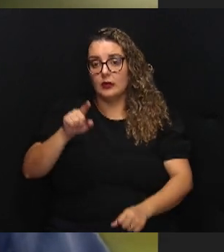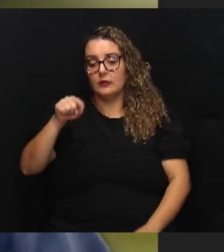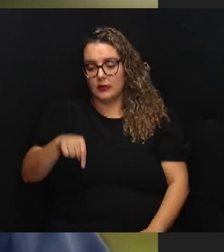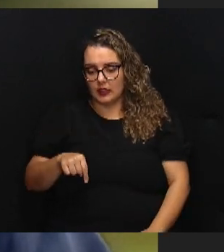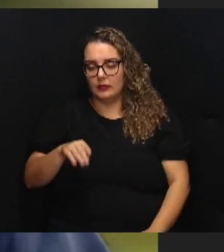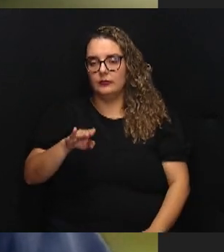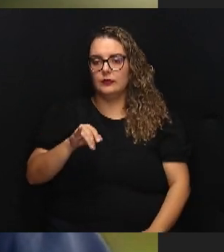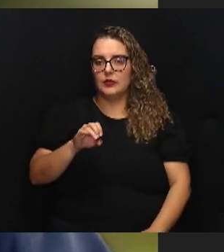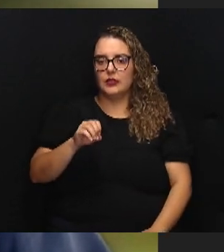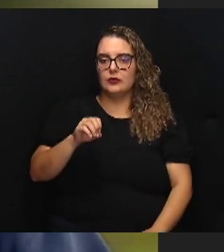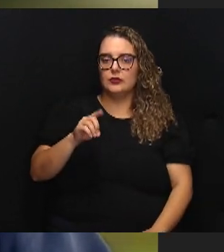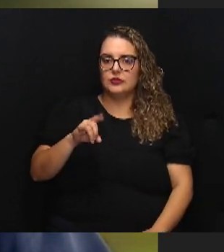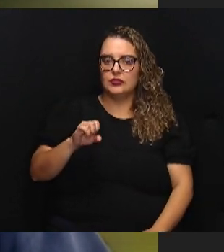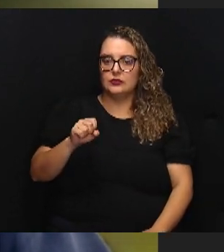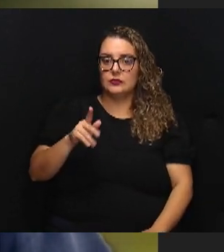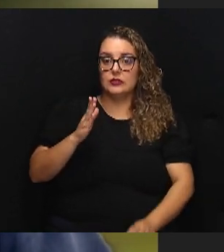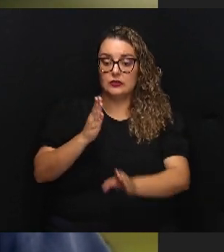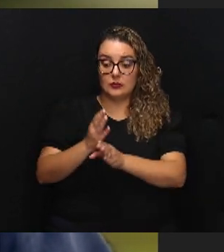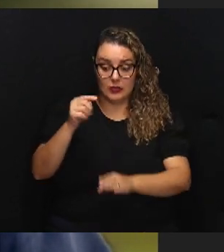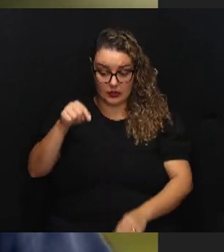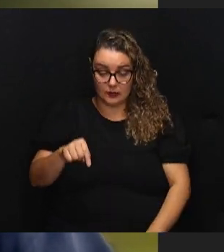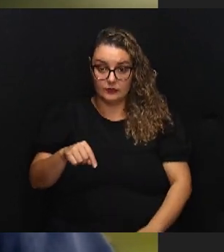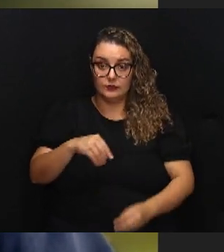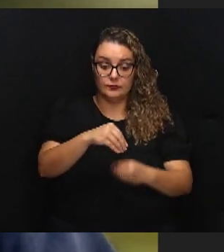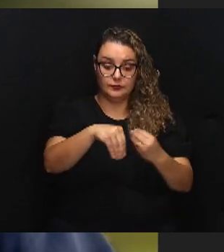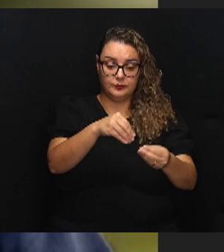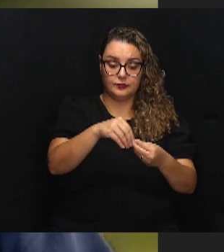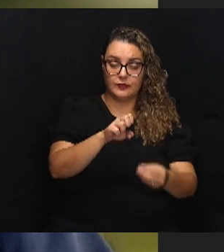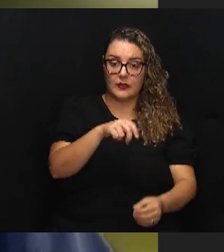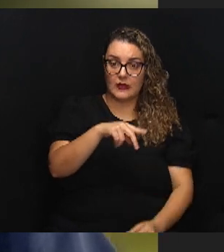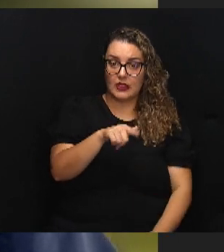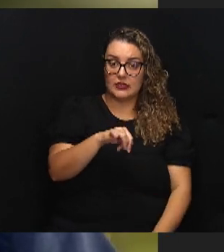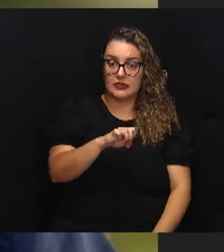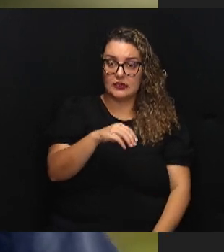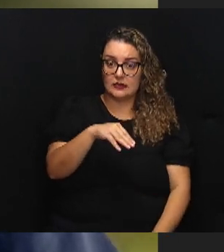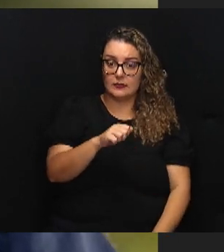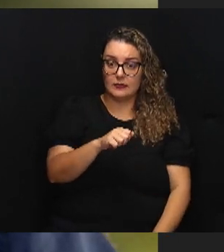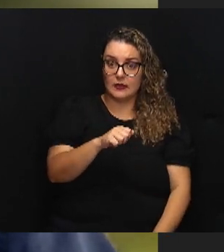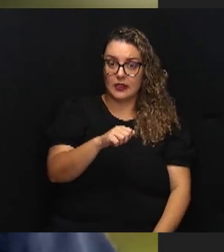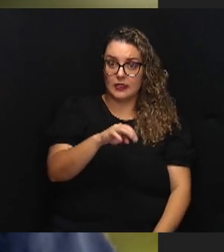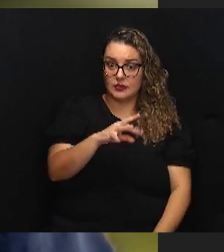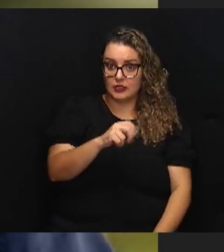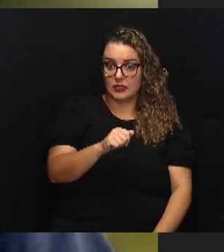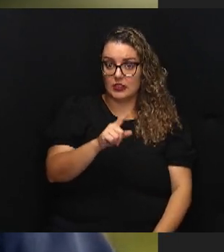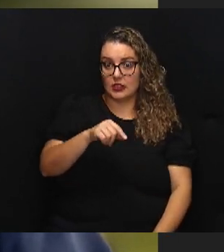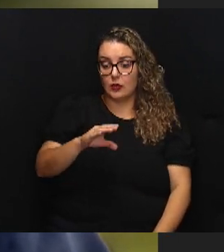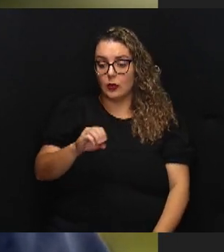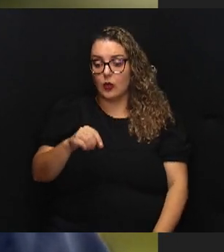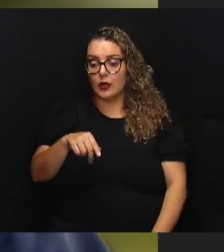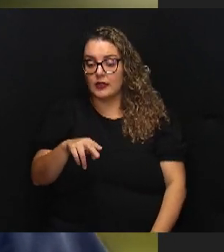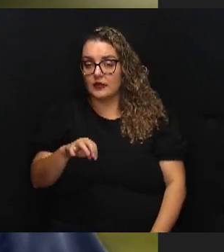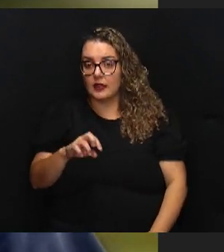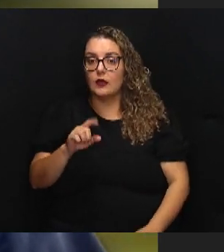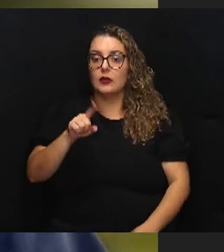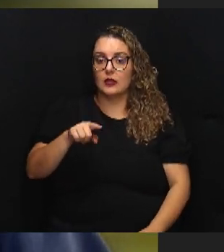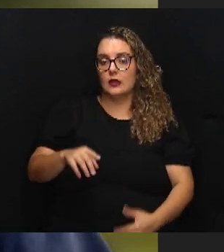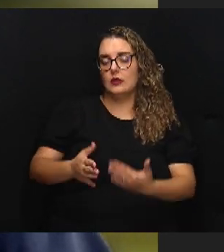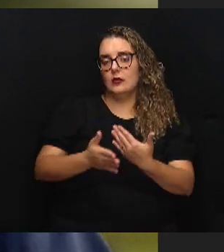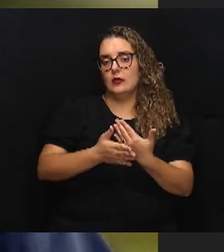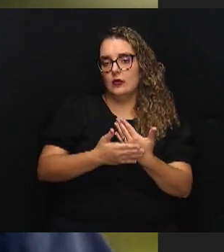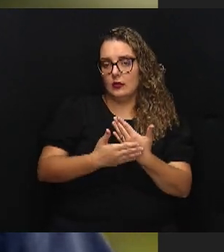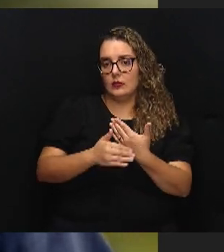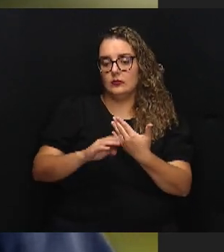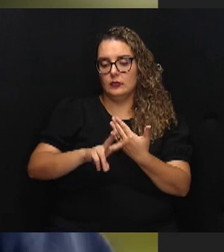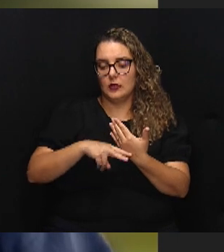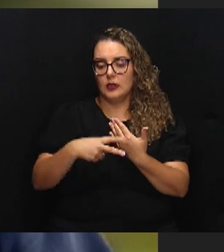age exatamente aí. Então você tem hoje misturas enzimáticas, que a gente chama de coquetel enzimático, que tem essa função, e a nossa enzima, ela é um